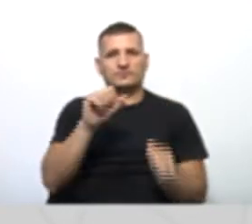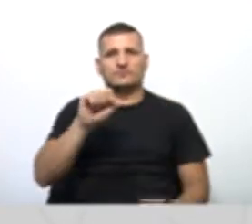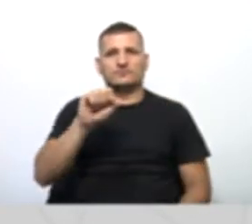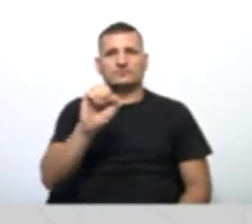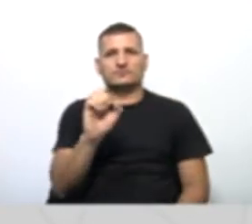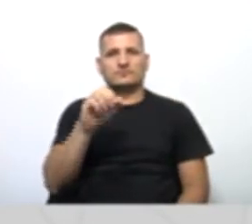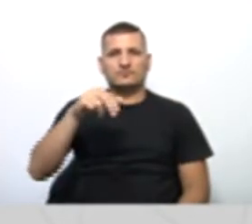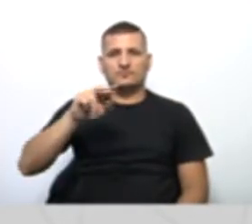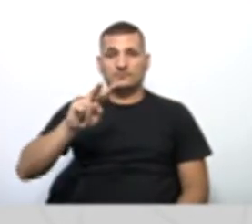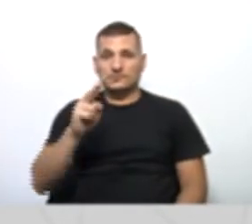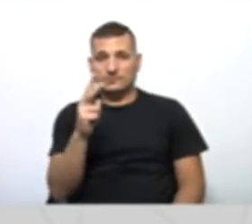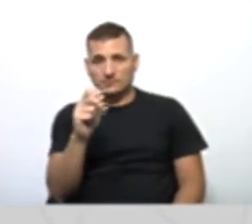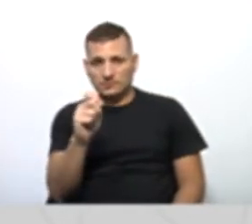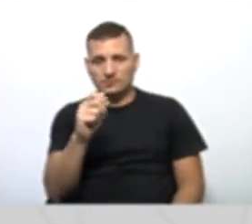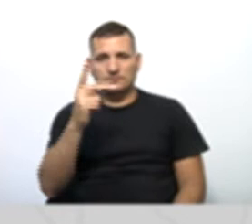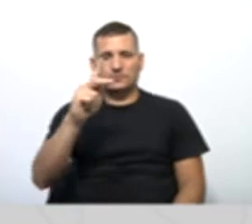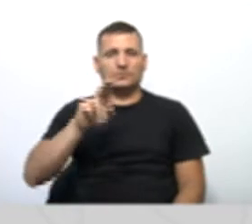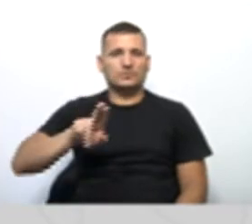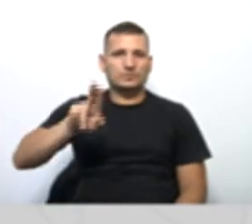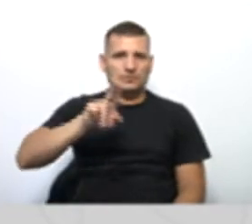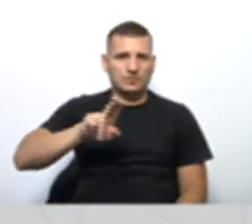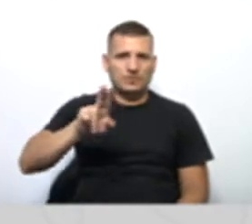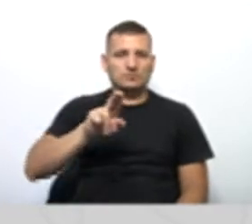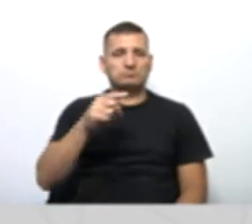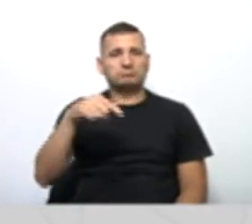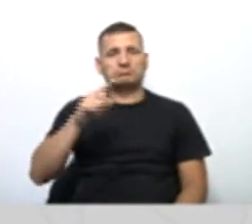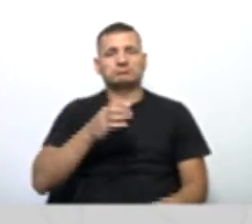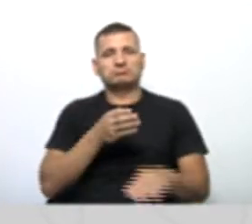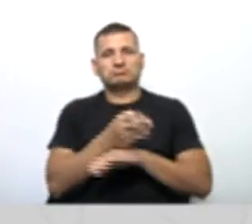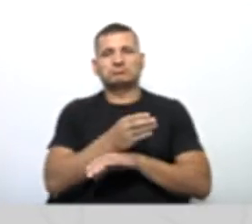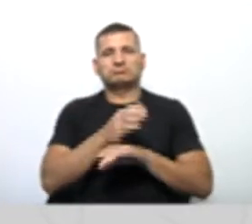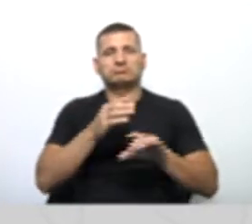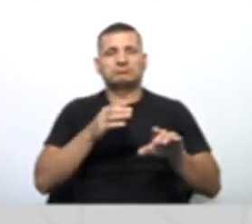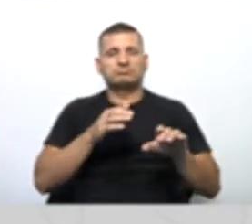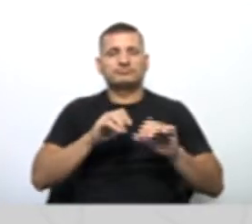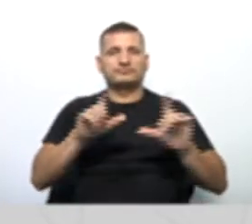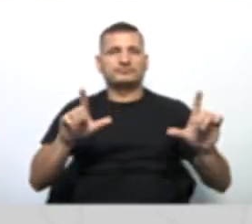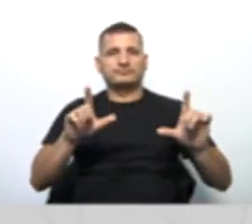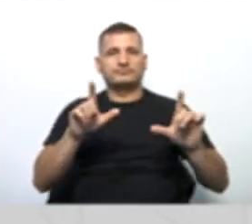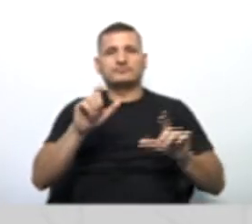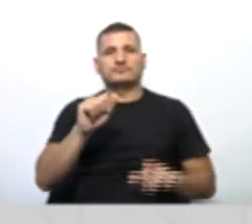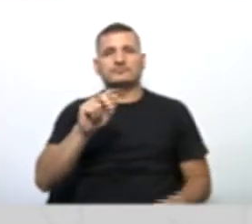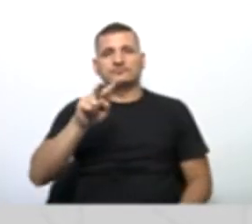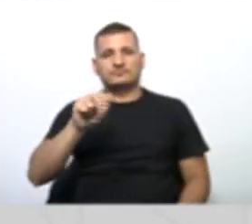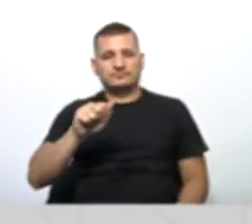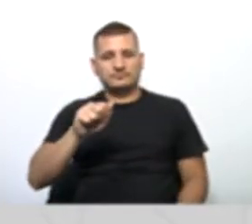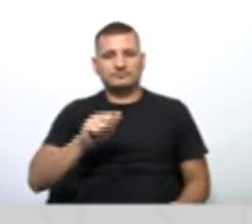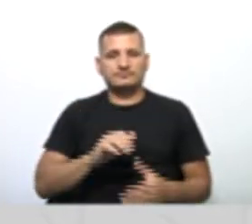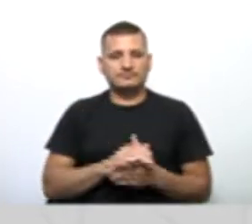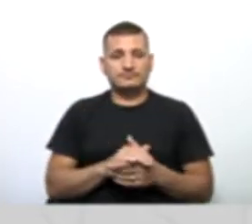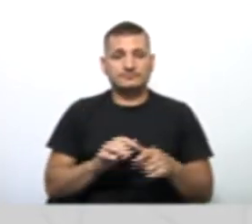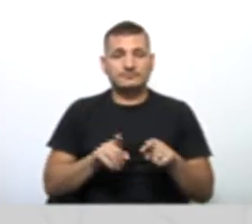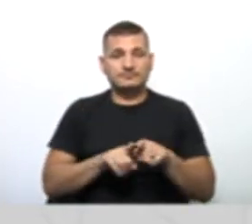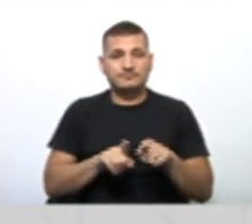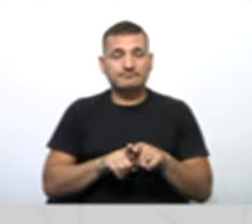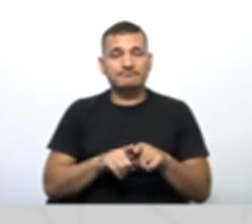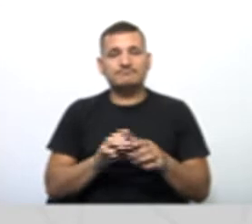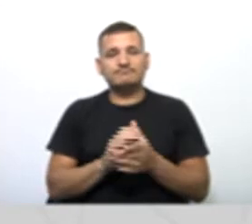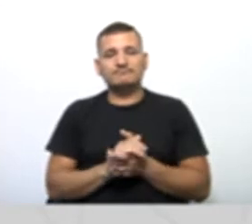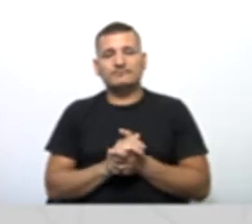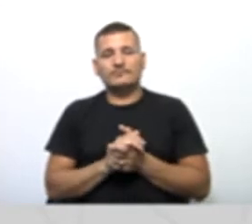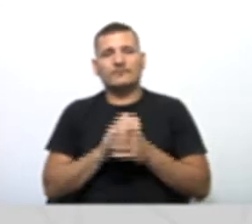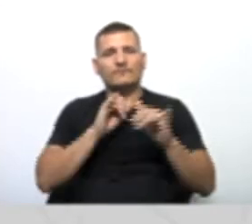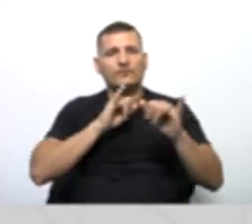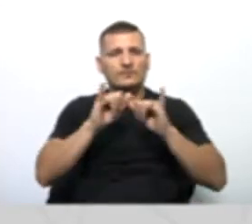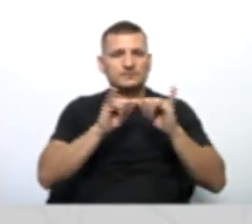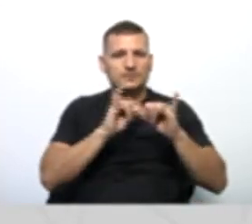somente... exatamente. Exato. A integridade, né? Que a mesma mensagem, né, enviada por uma